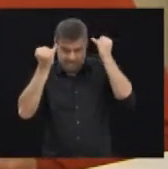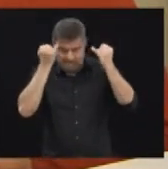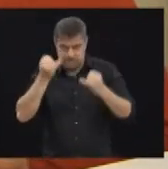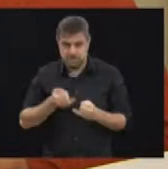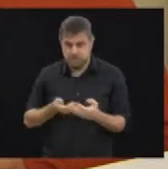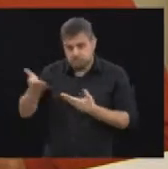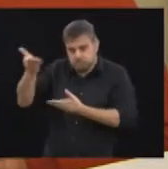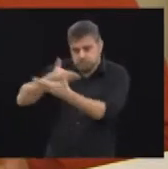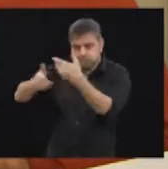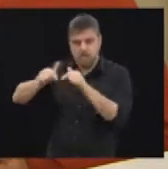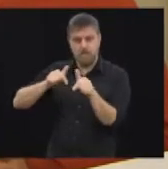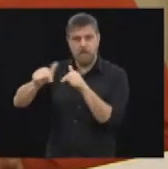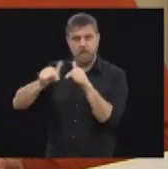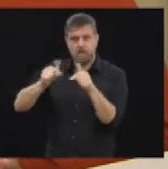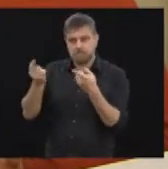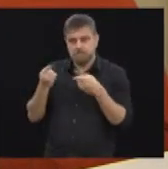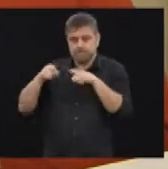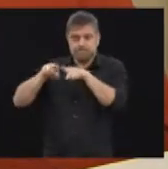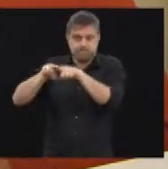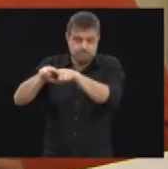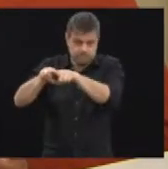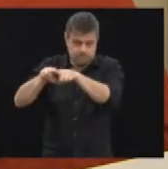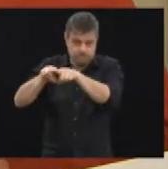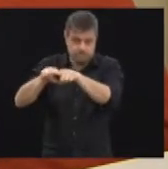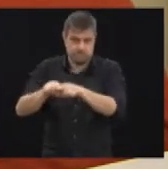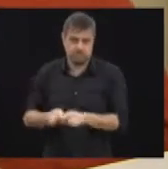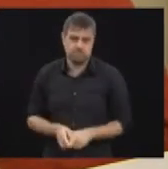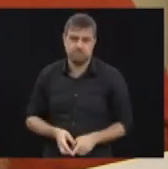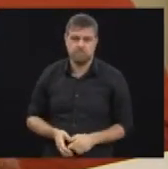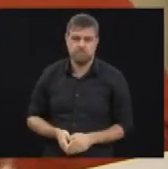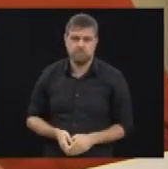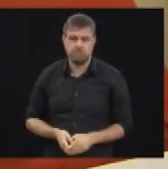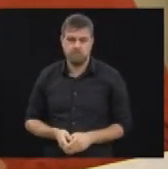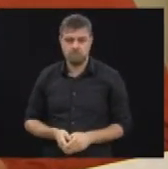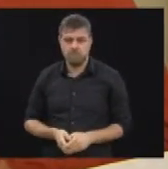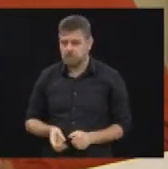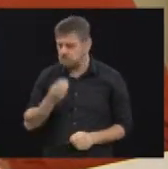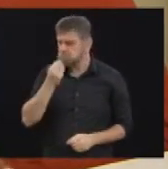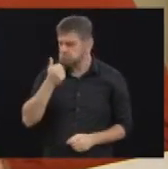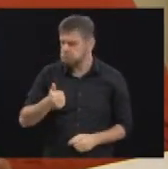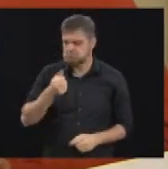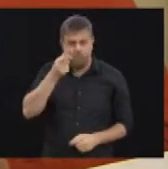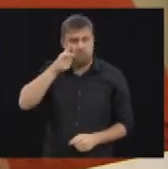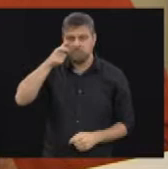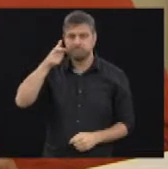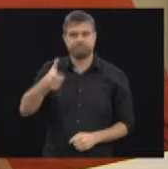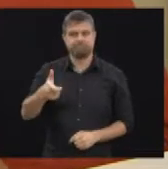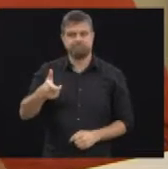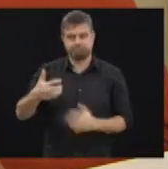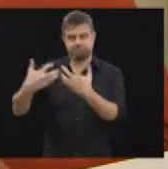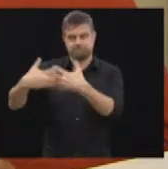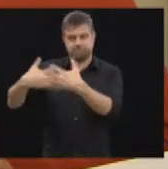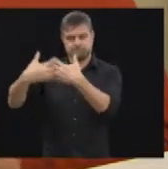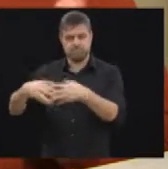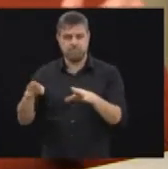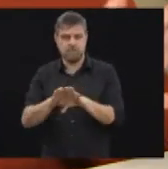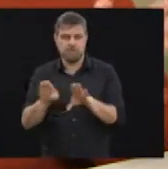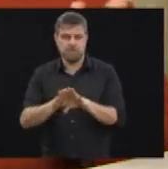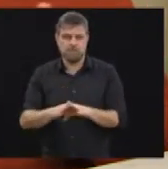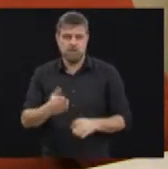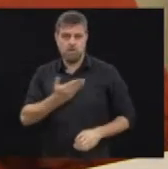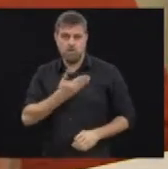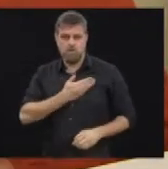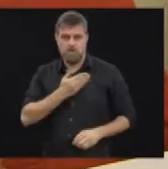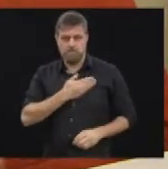ideias minhas e passamos a trabalhar, cooperar à distância e tem sido muito interessante, né? Mesma coisa um